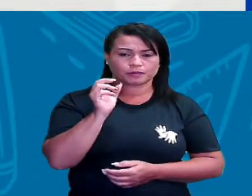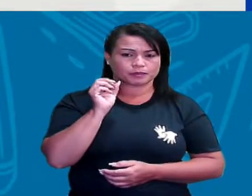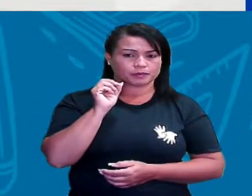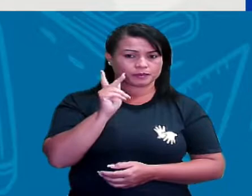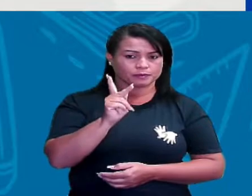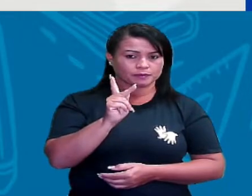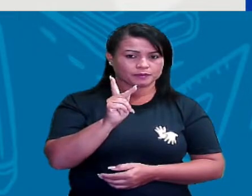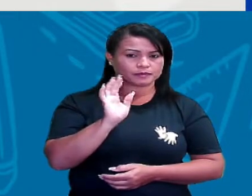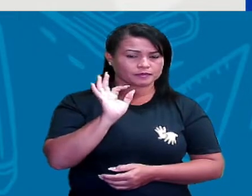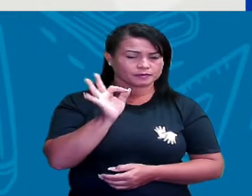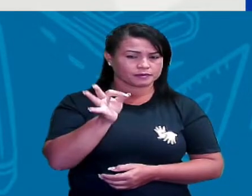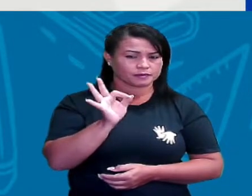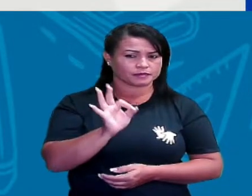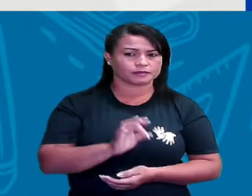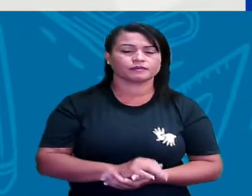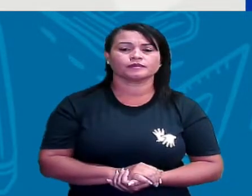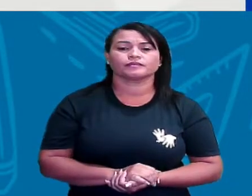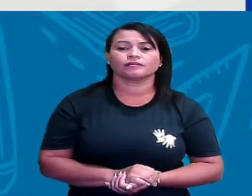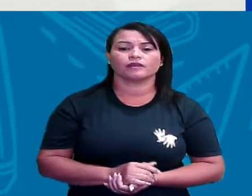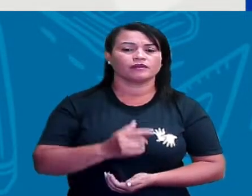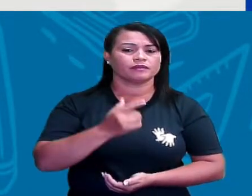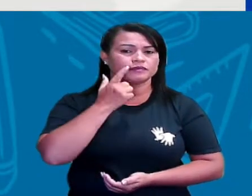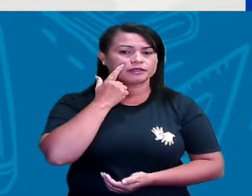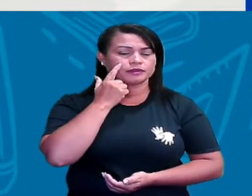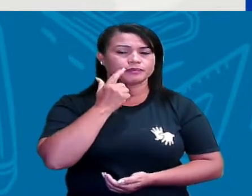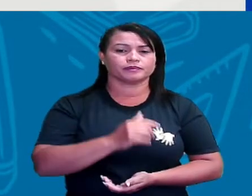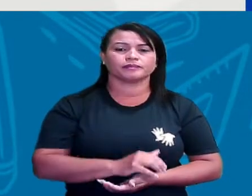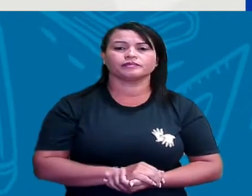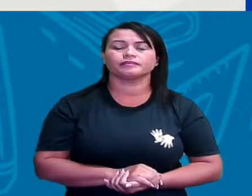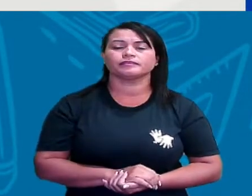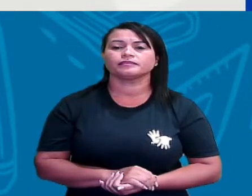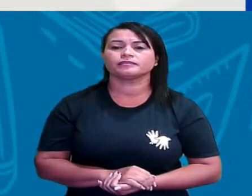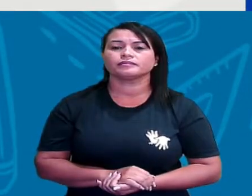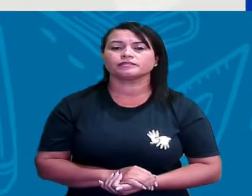Ok? Certinho? Então, veja só.